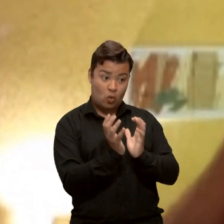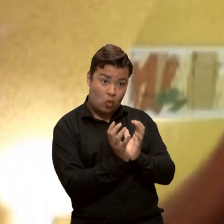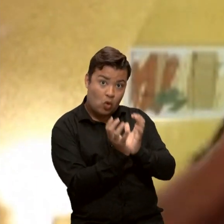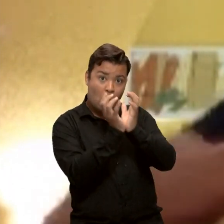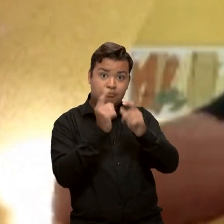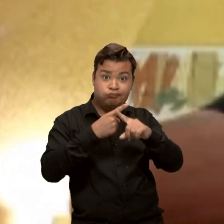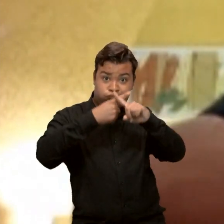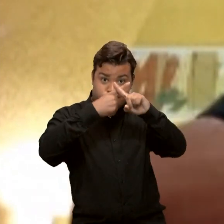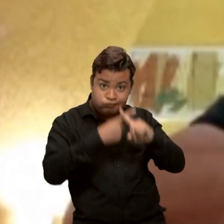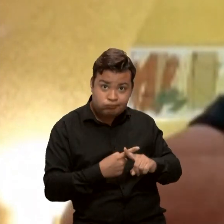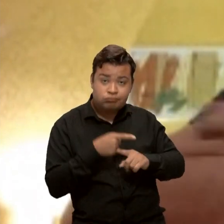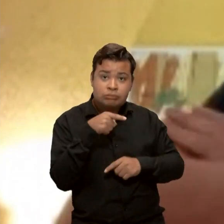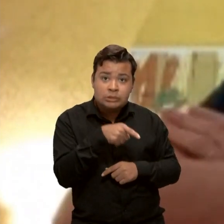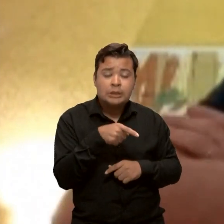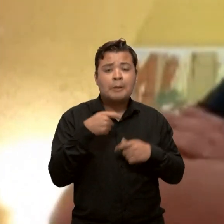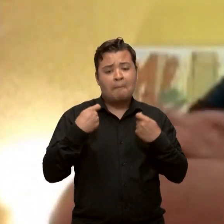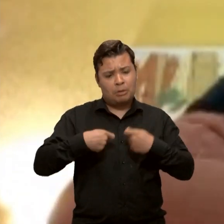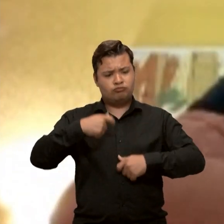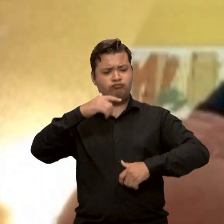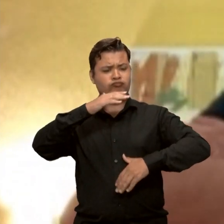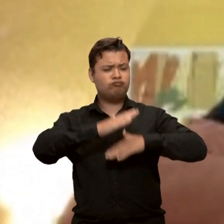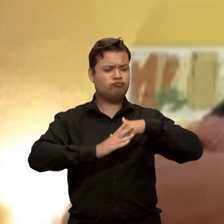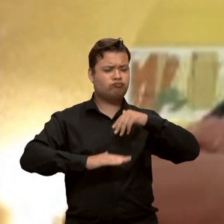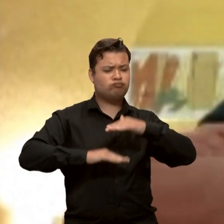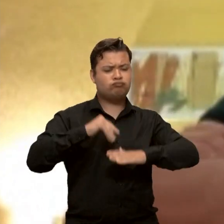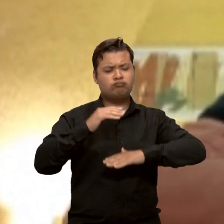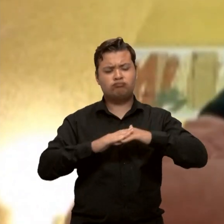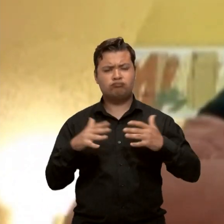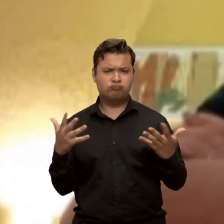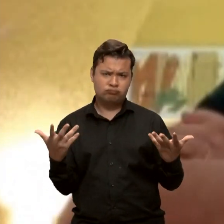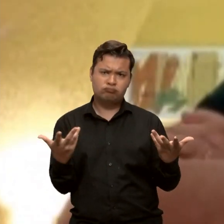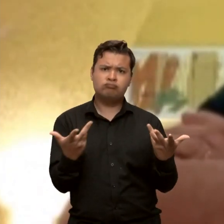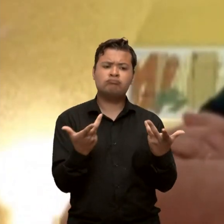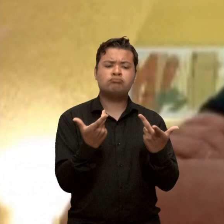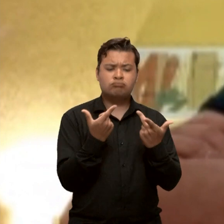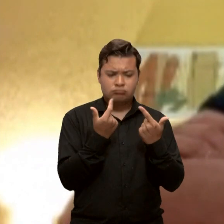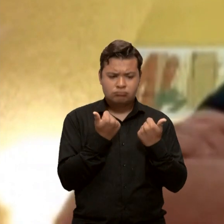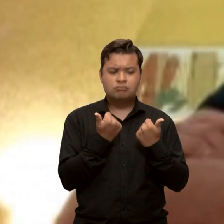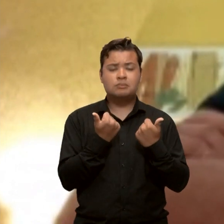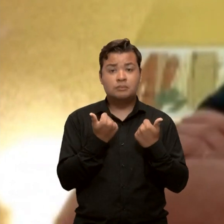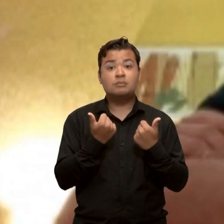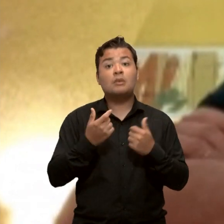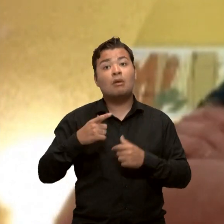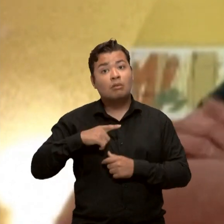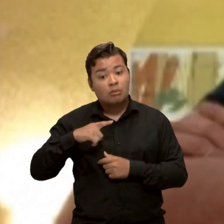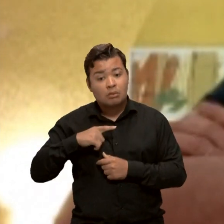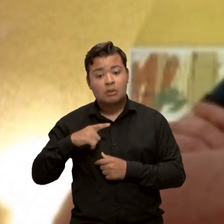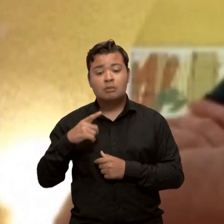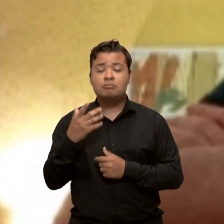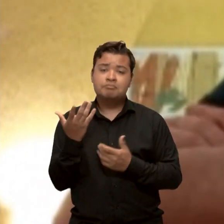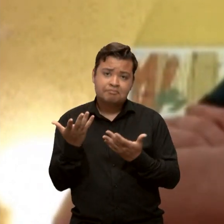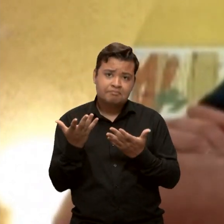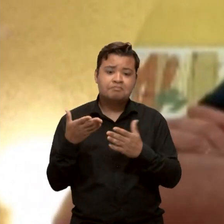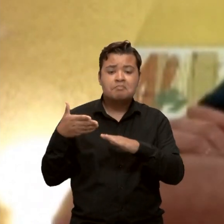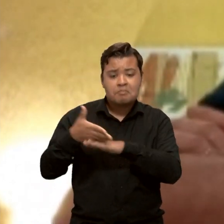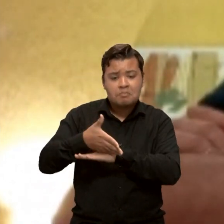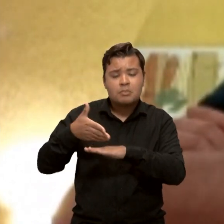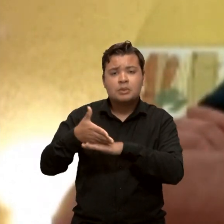fato, jogar em alto nível, sabe? Tem que ter uma participação no campeonato,